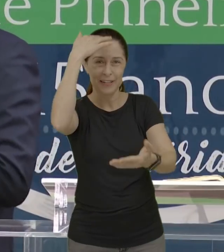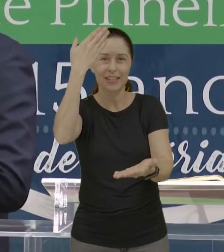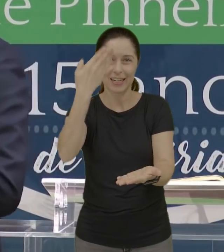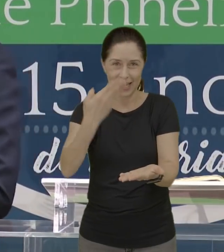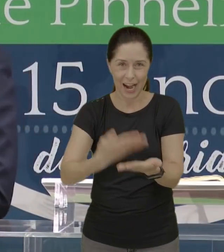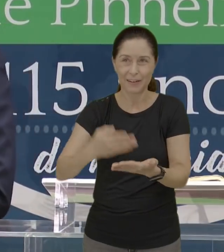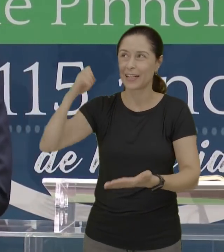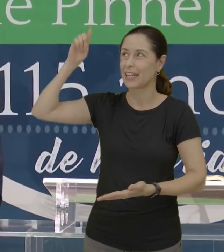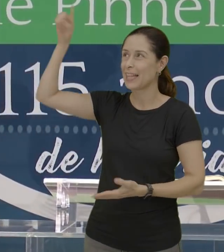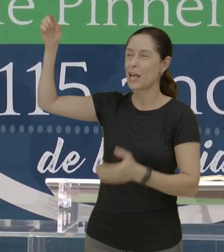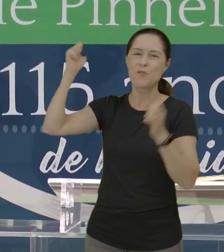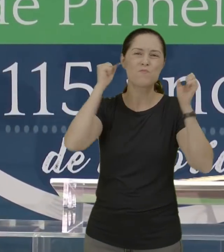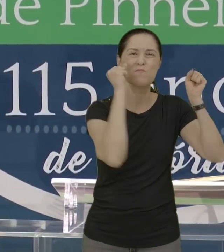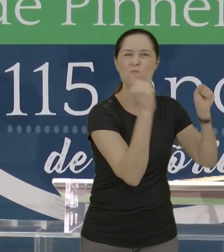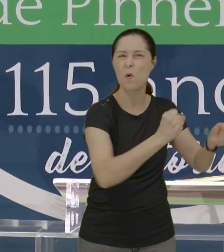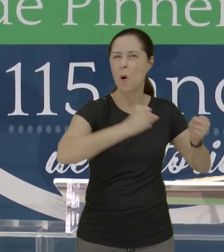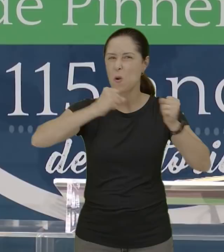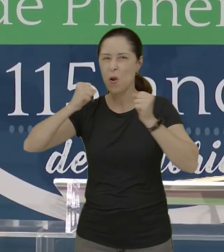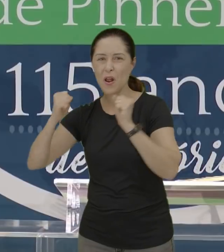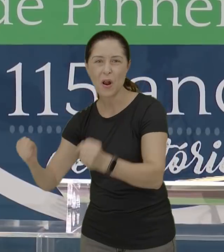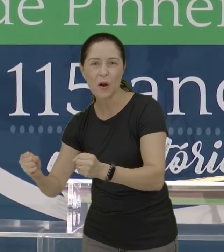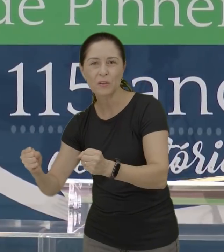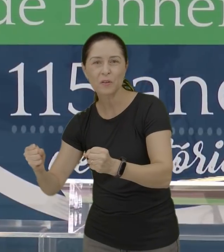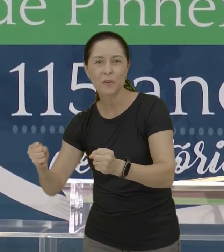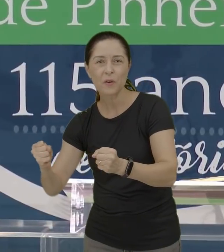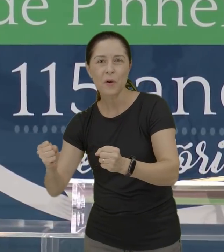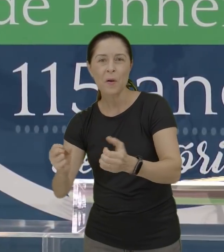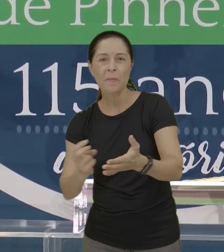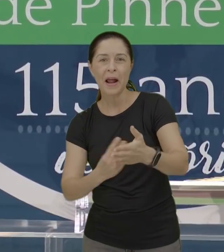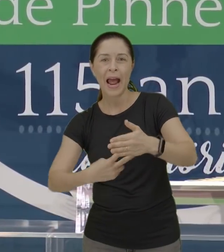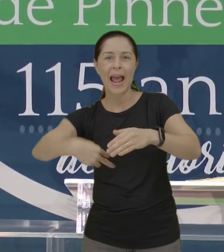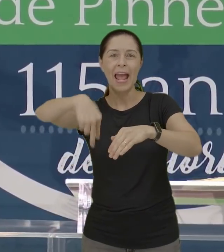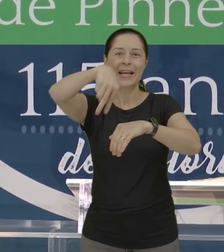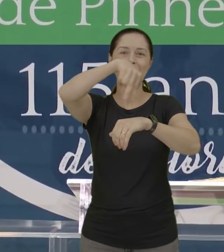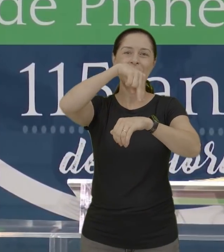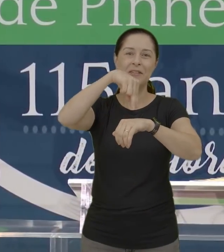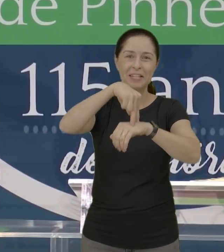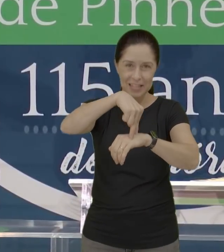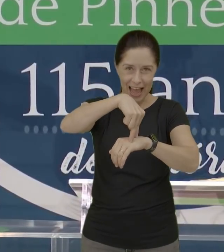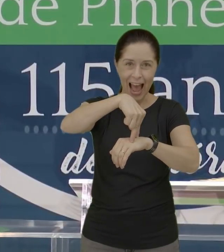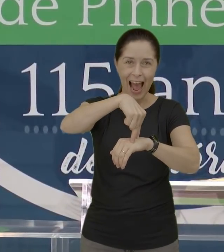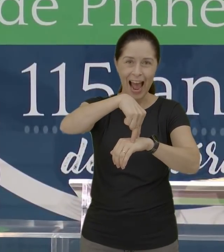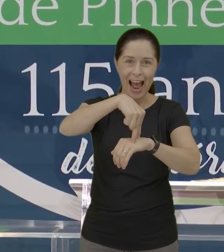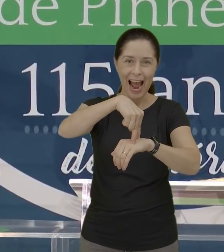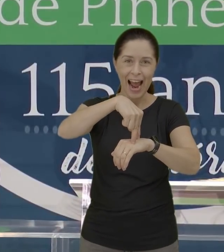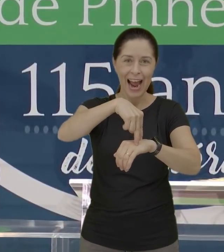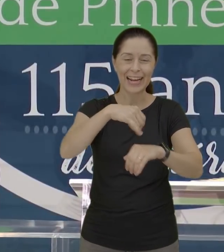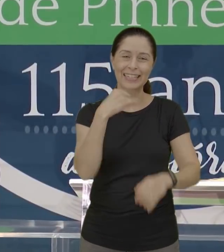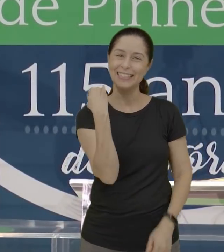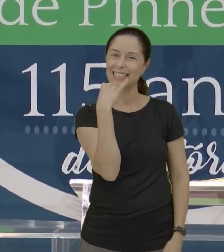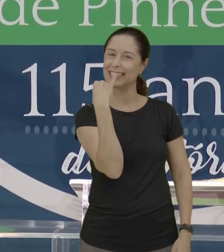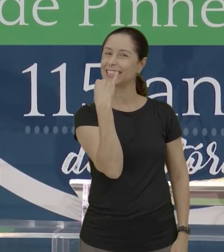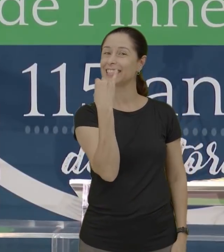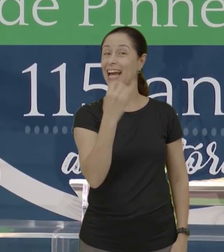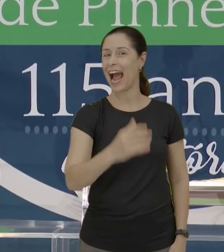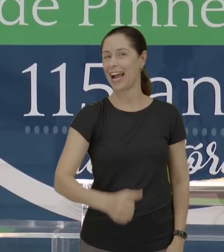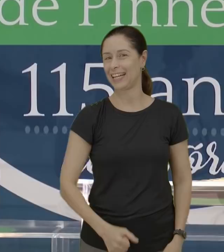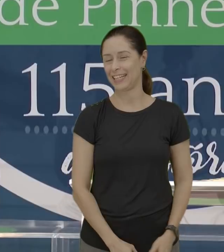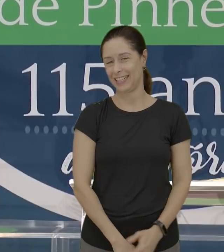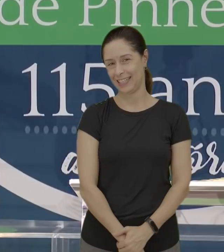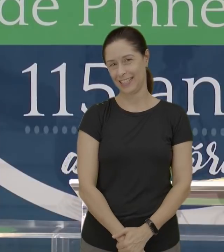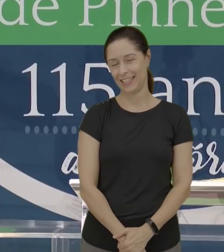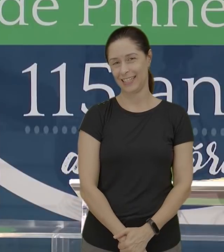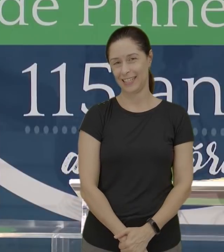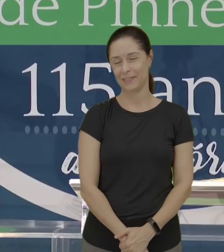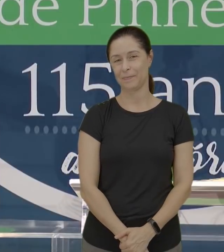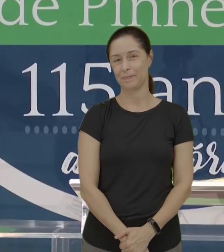era poderoso para quê? Para poupar o menino? Não. Deus era poderoso para quê? Para